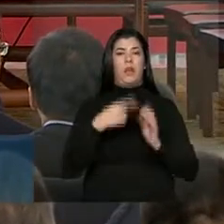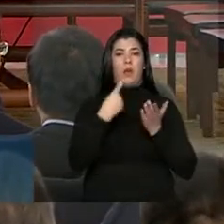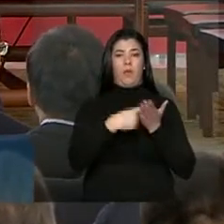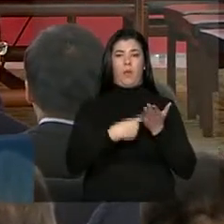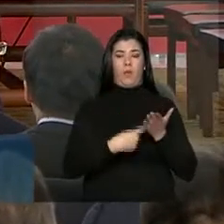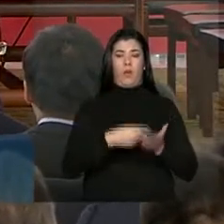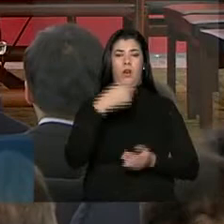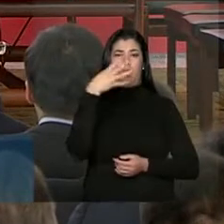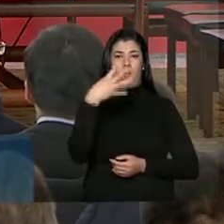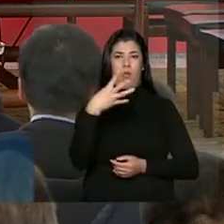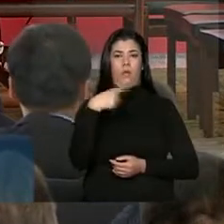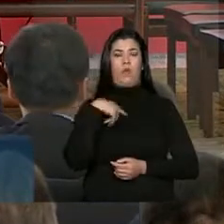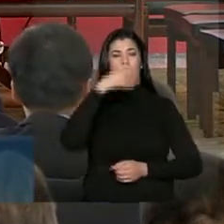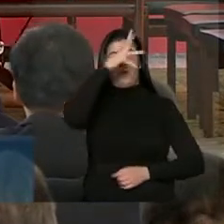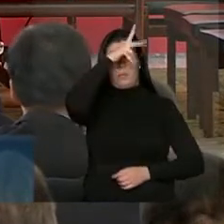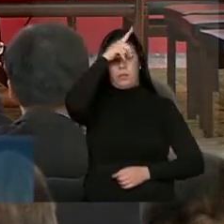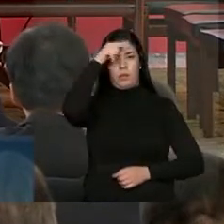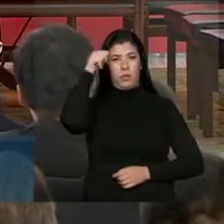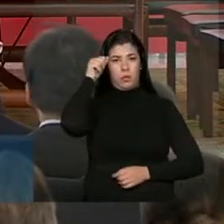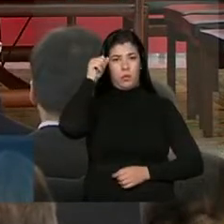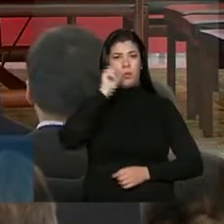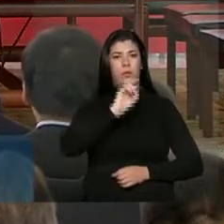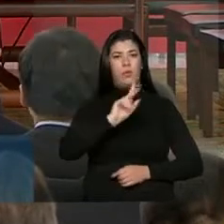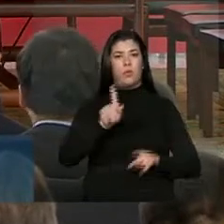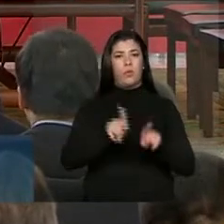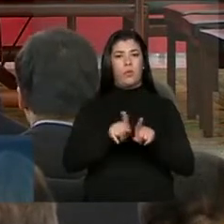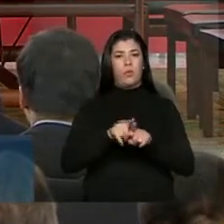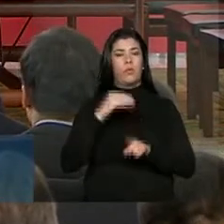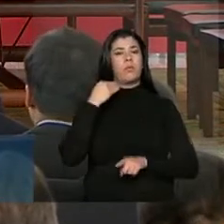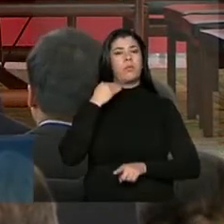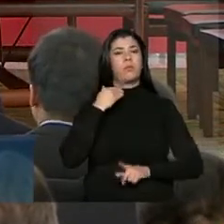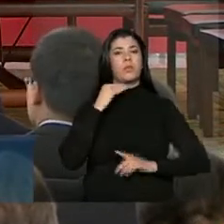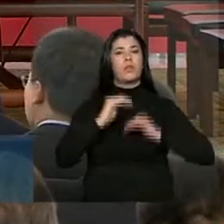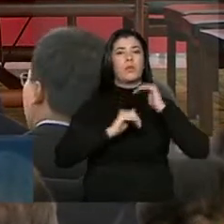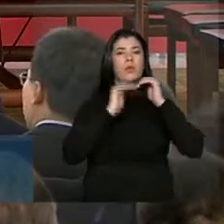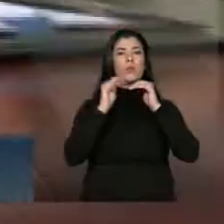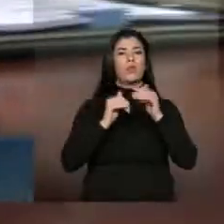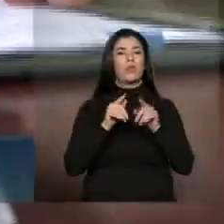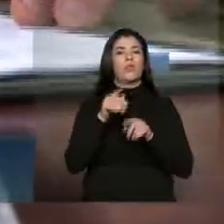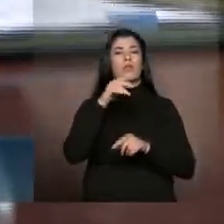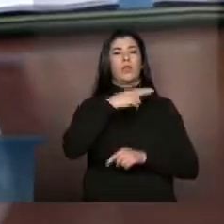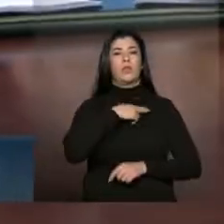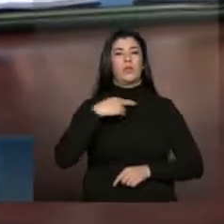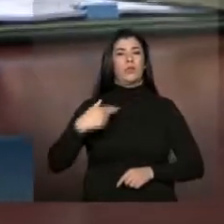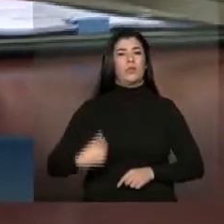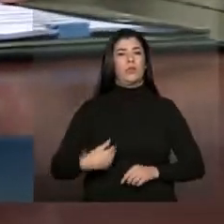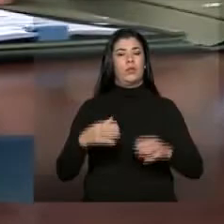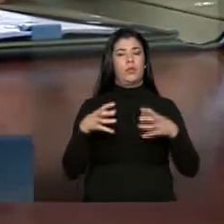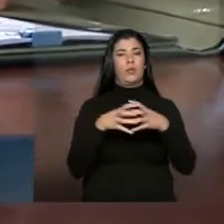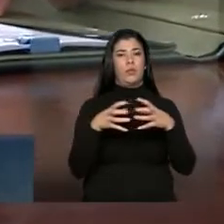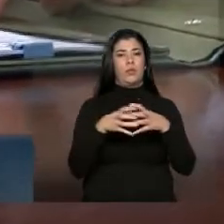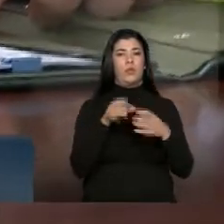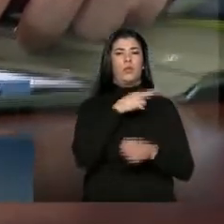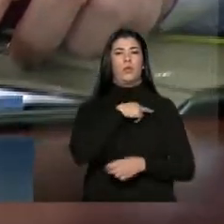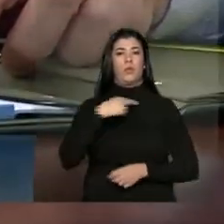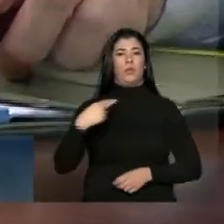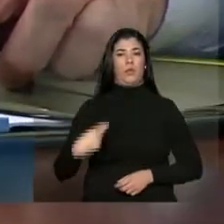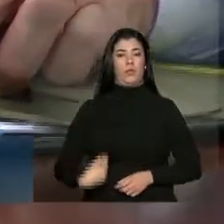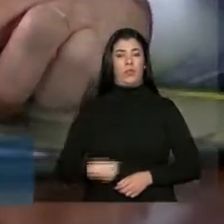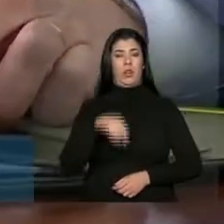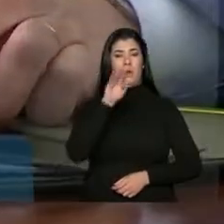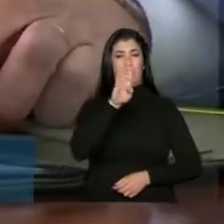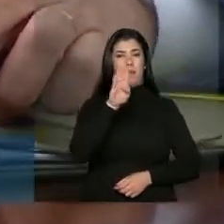o governo do estado do Mato Grosso do Sul, o Banco de Desenvolvimento da China e o grupo China BBCA sobre